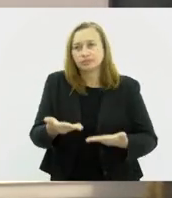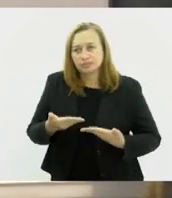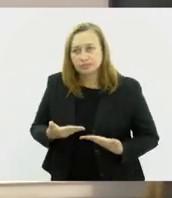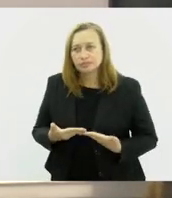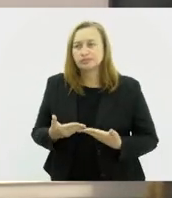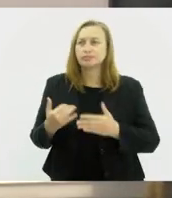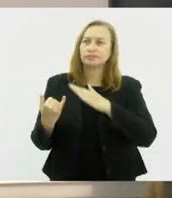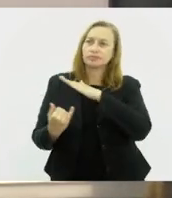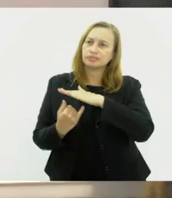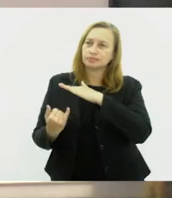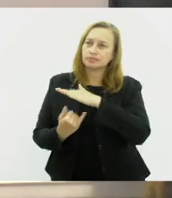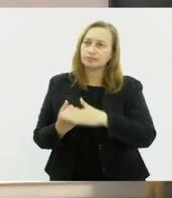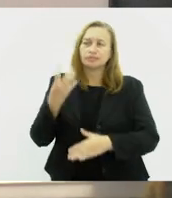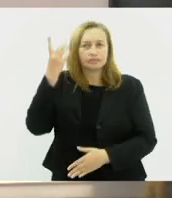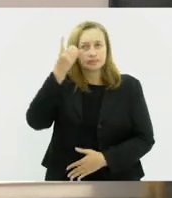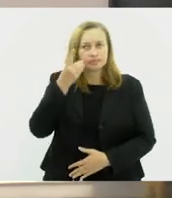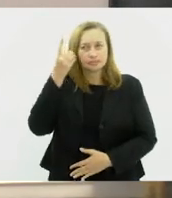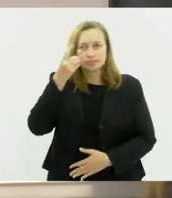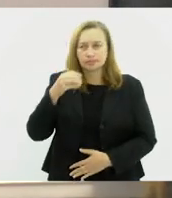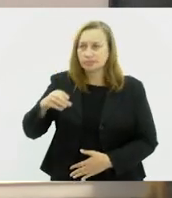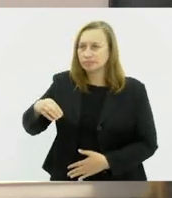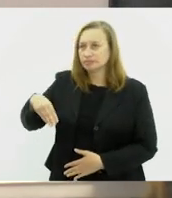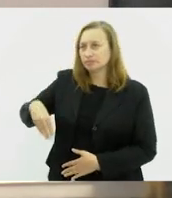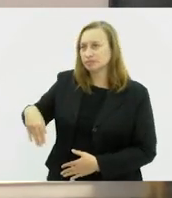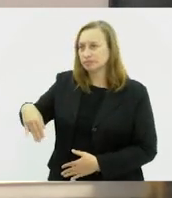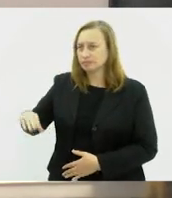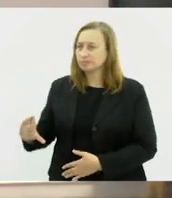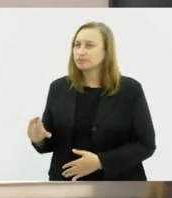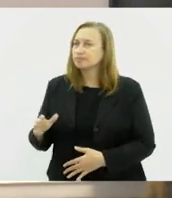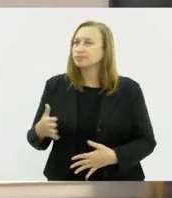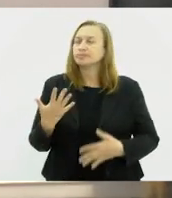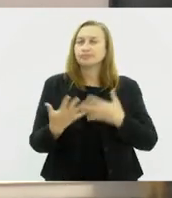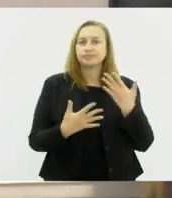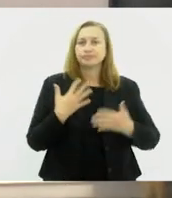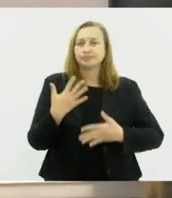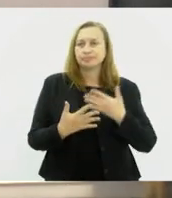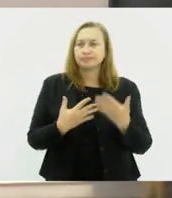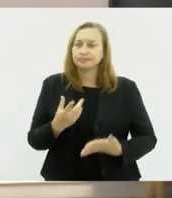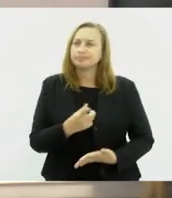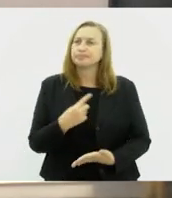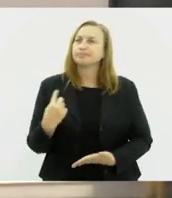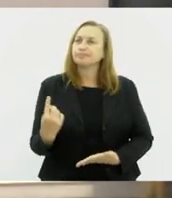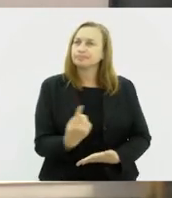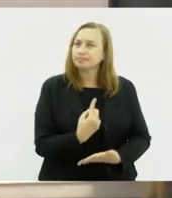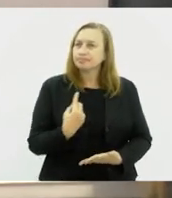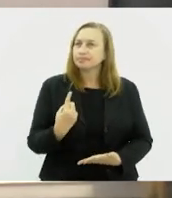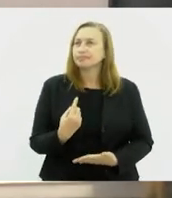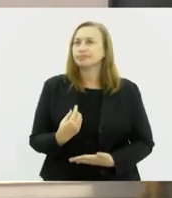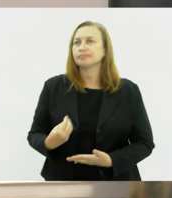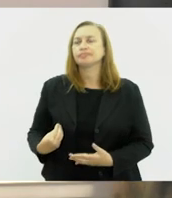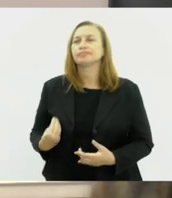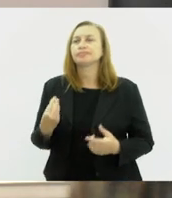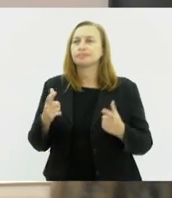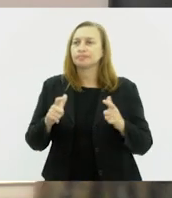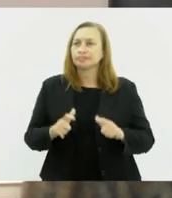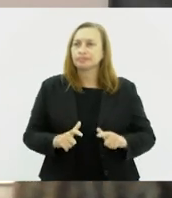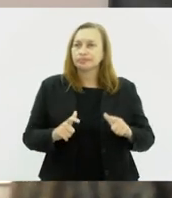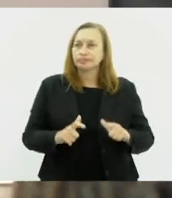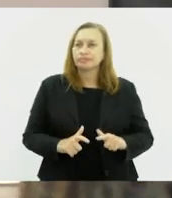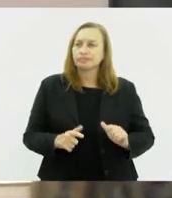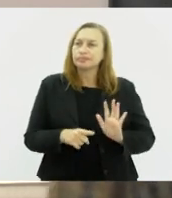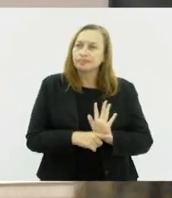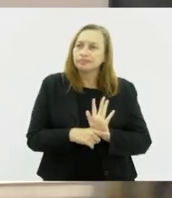instituição deputado Carlos mck eh É sempre um prazer para nós estarmos aqui eh